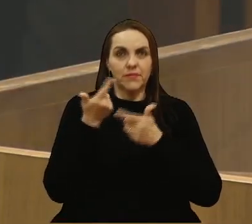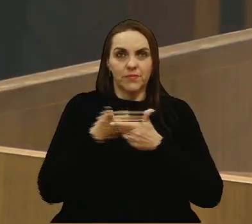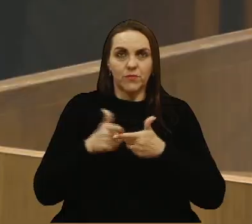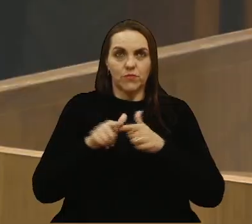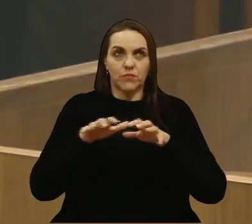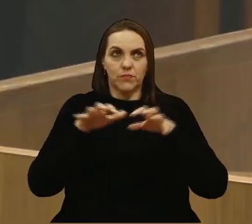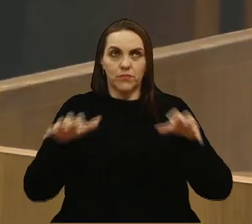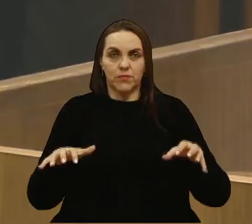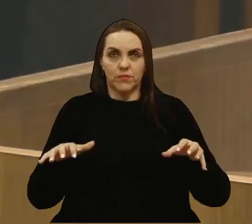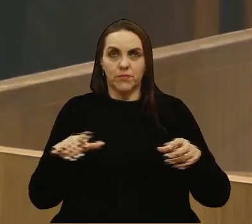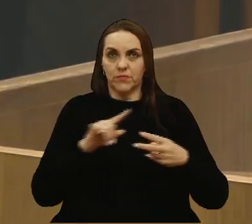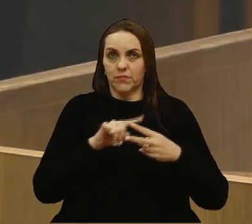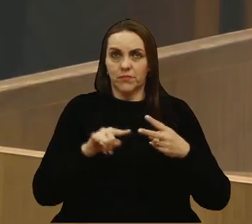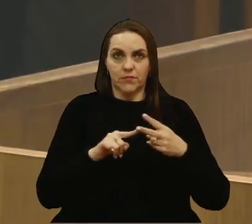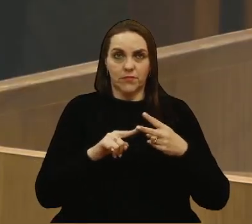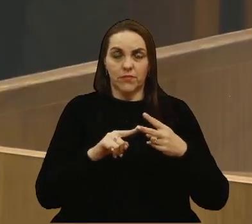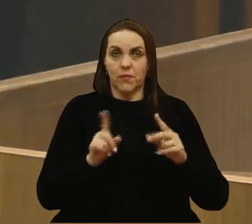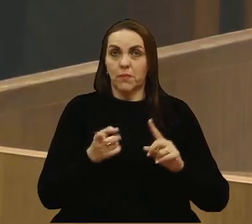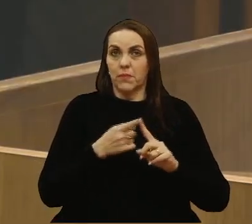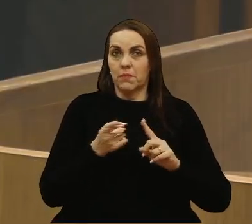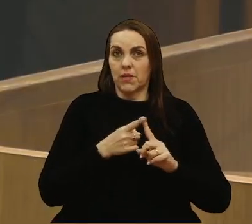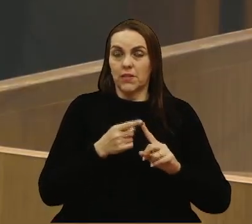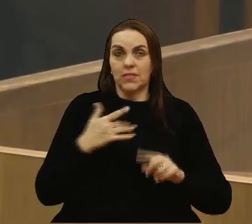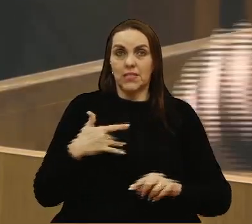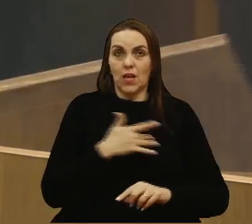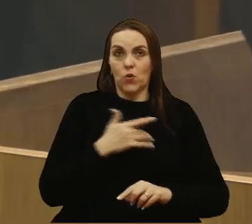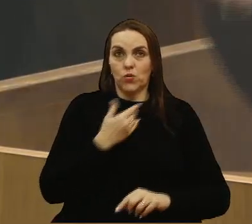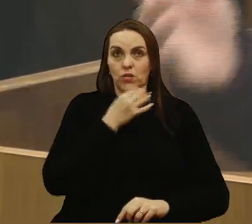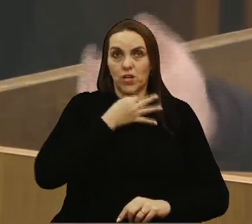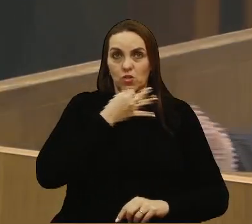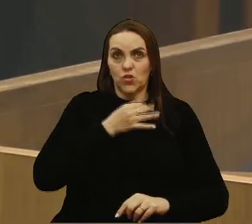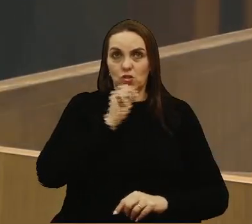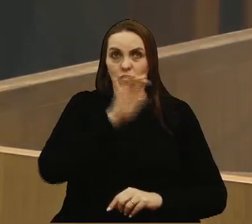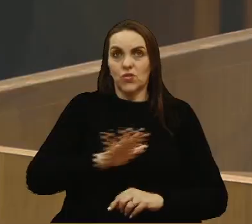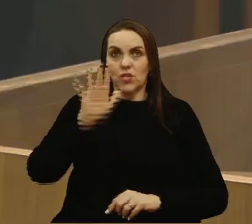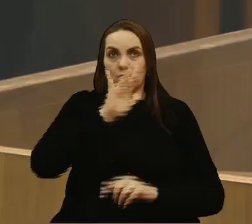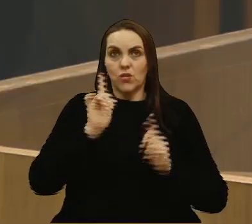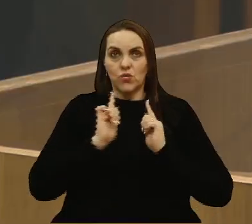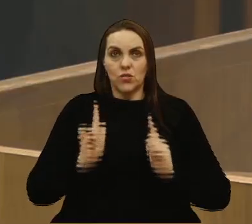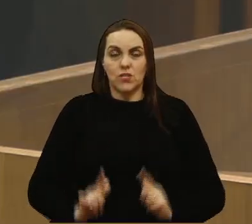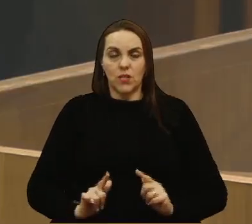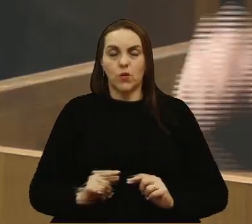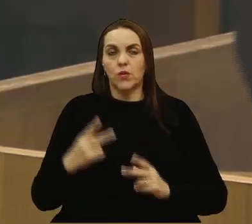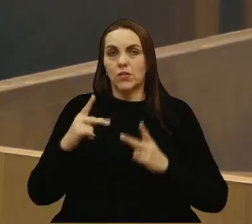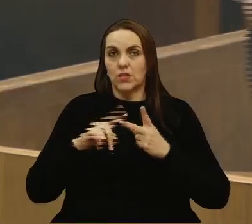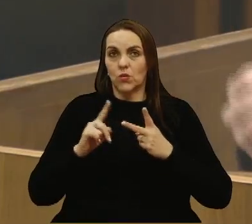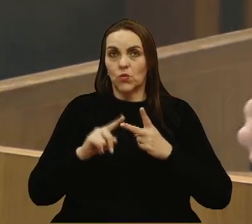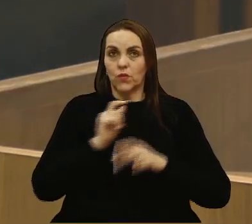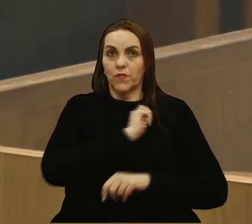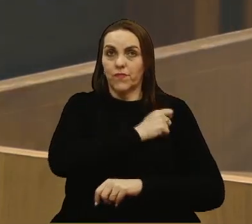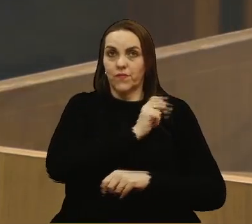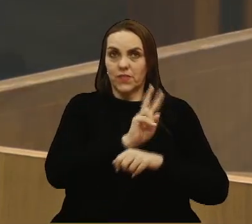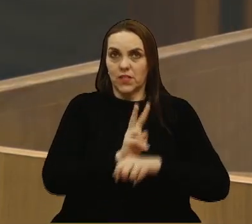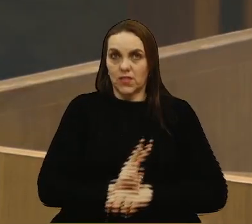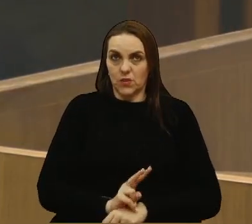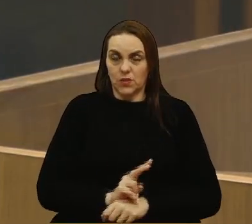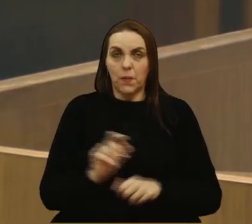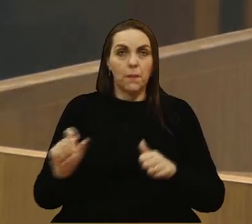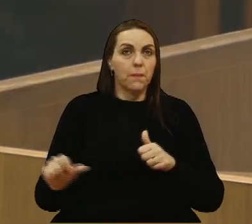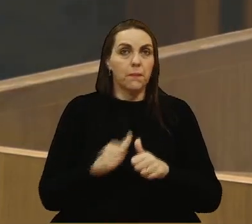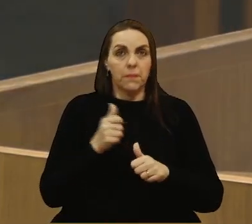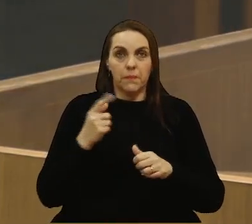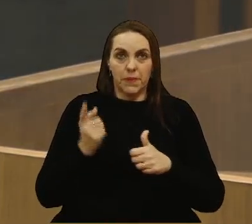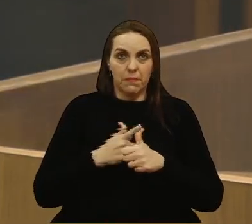questões. Primeiro, saúde, Caxias, geral, gestão. E segundo, a questão das fiscalizações. Primeiro, sobre a